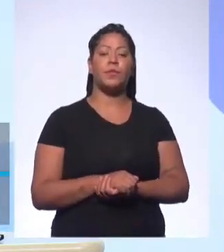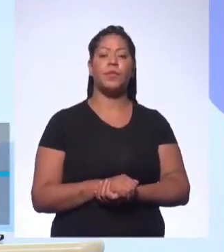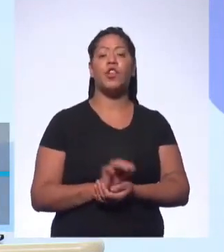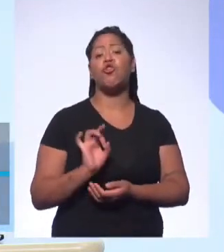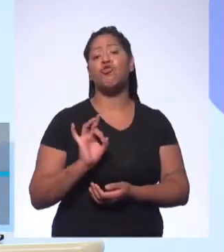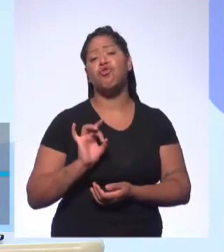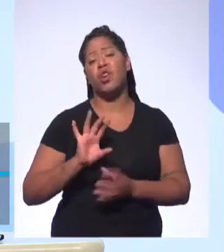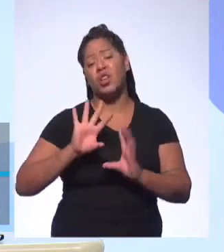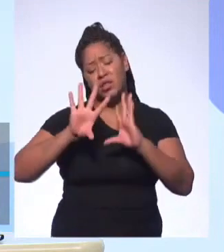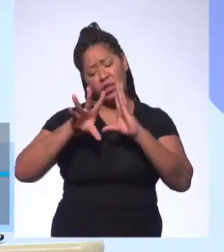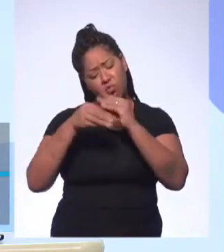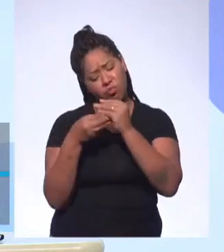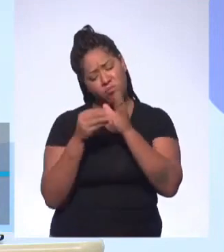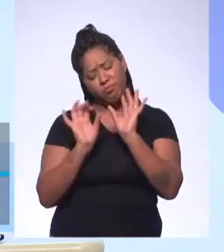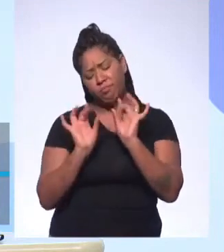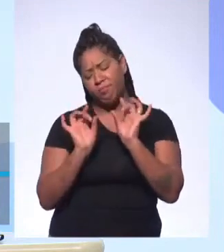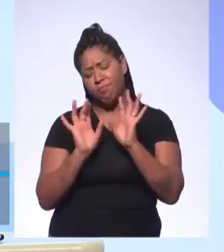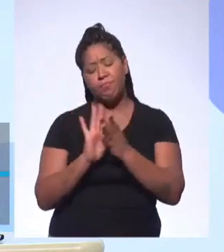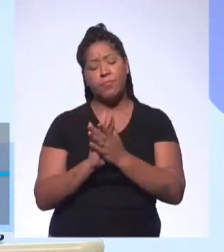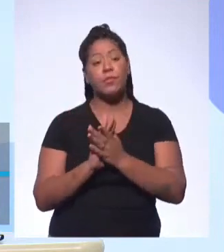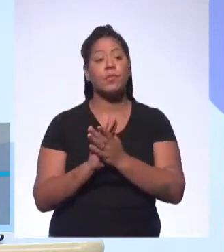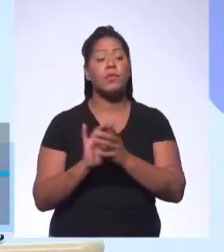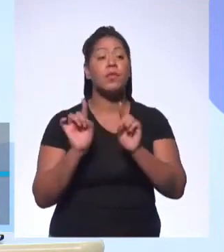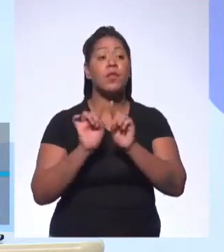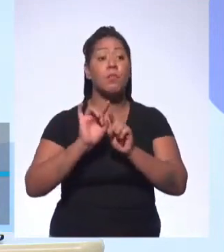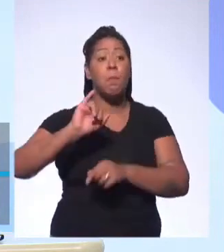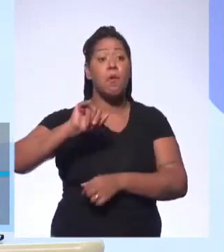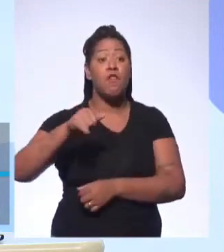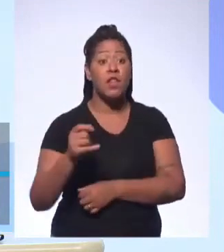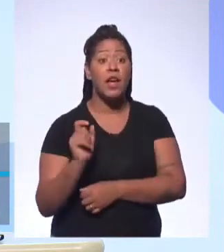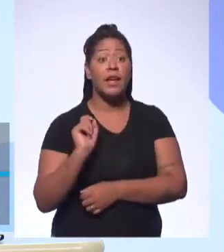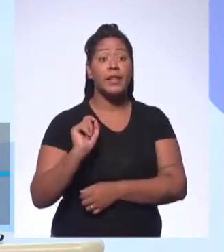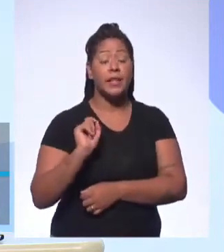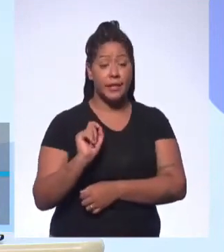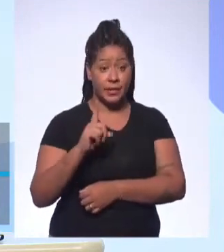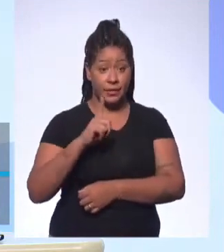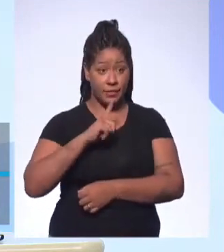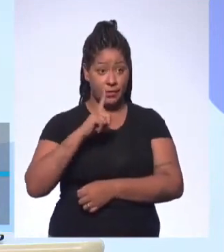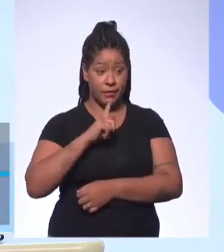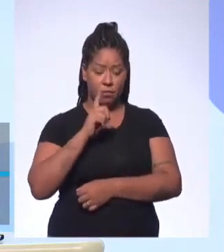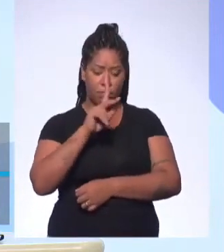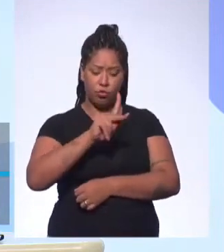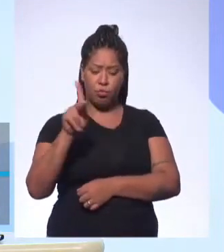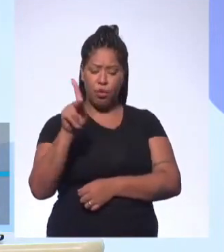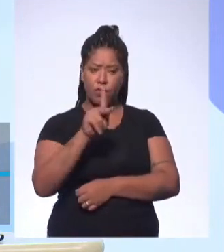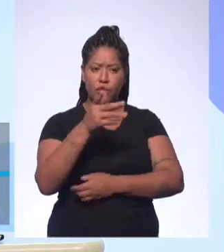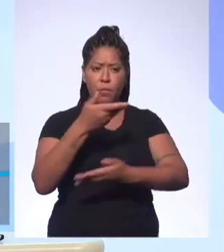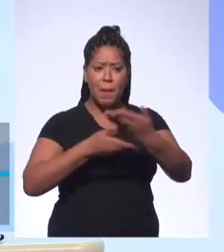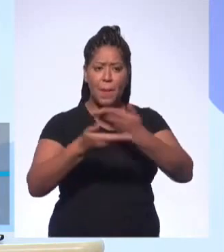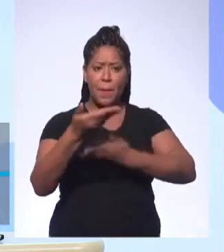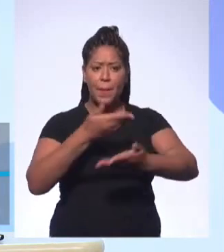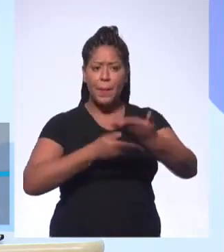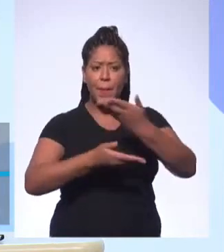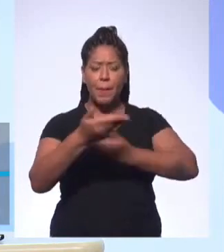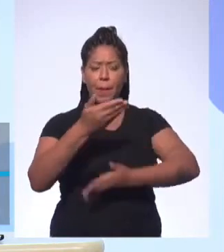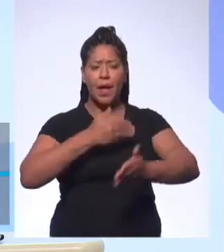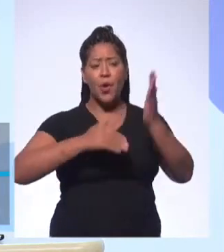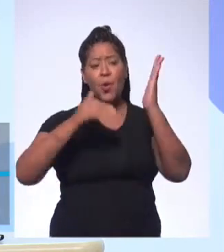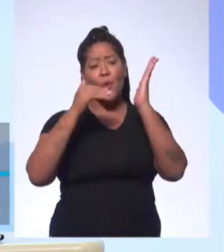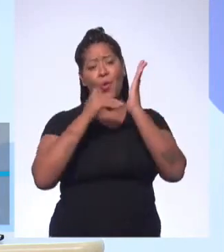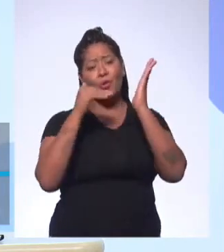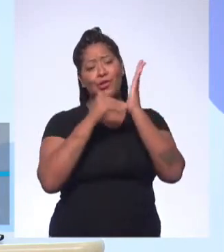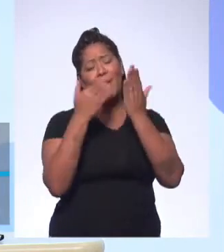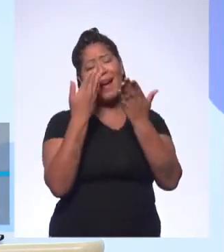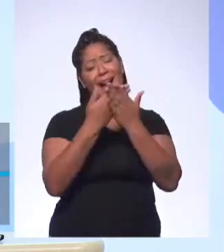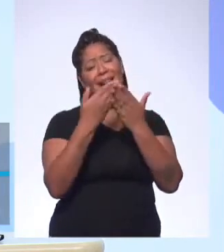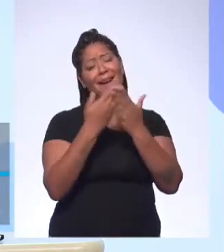esse complemento, Ed. Beleza, E aí aproveitar aqui que tem muitos professores aqui colocando que é a última aula, uma boa